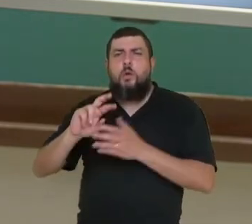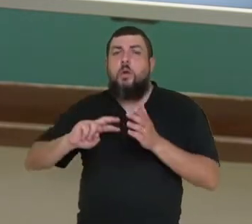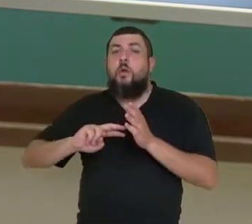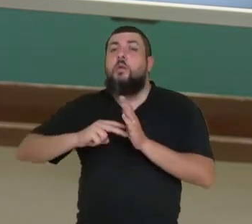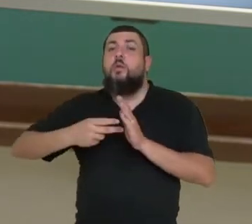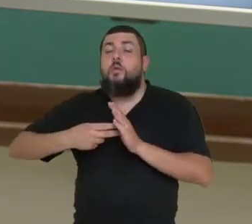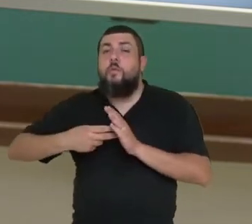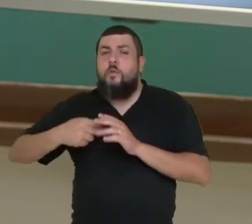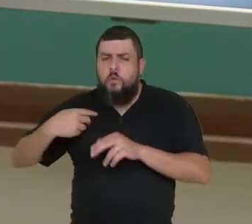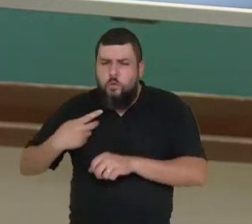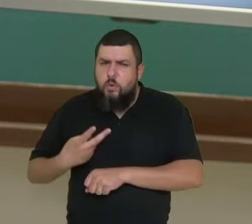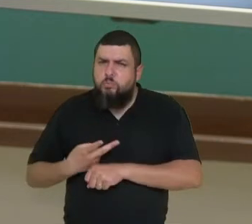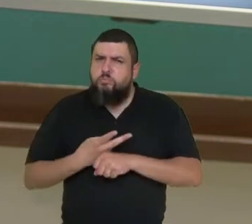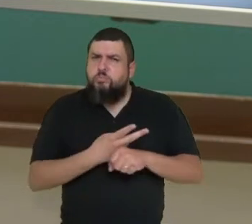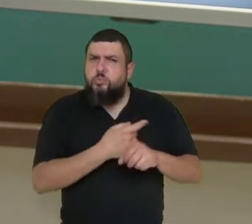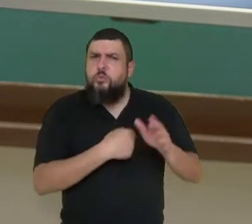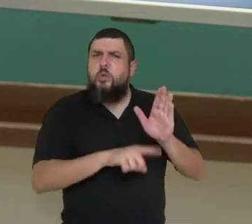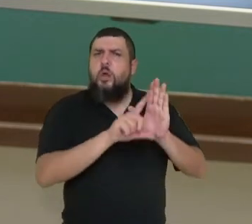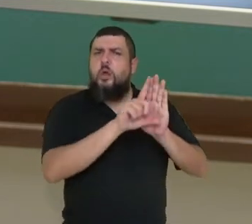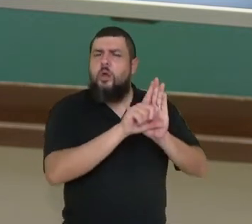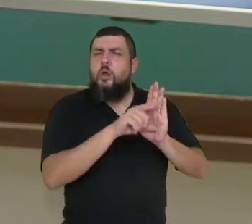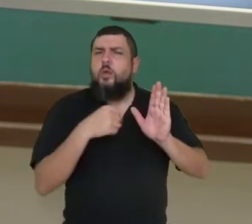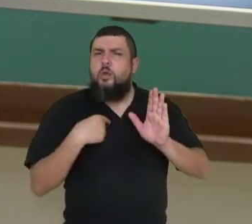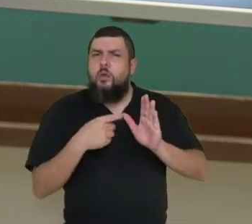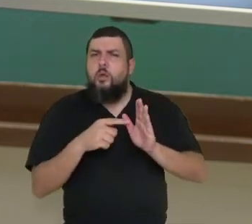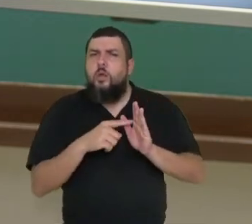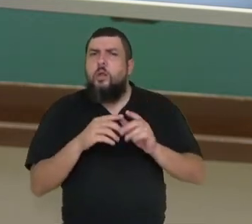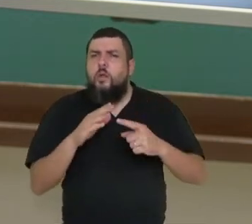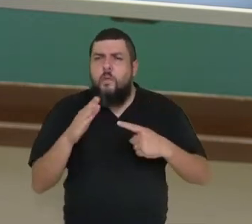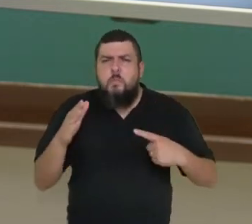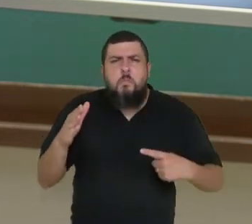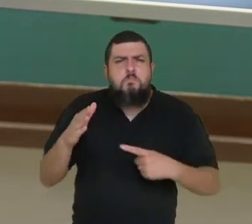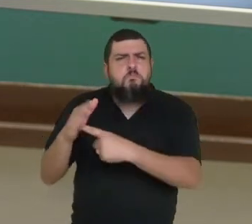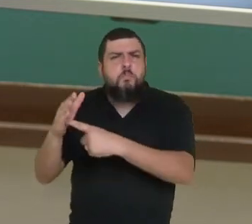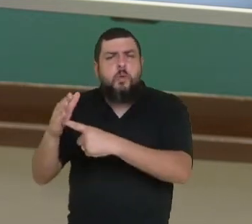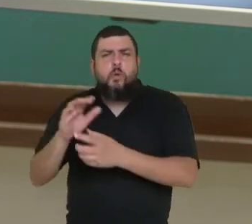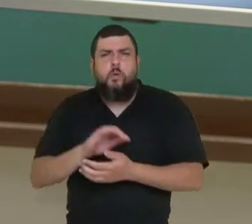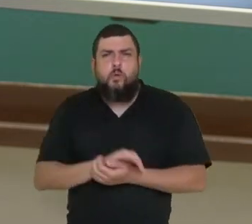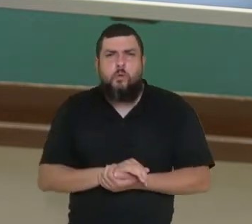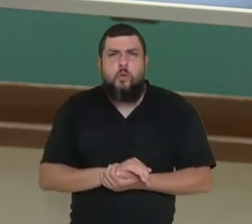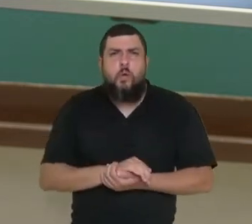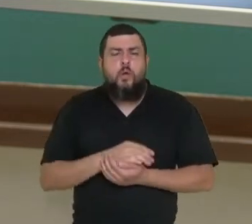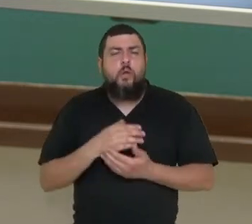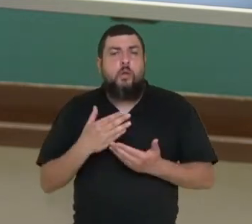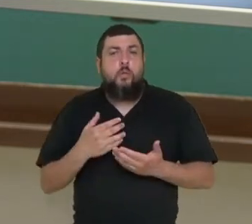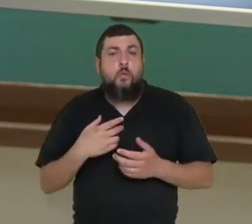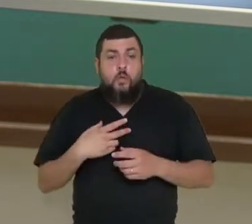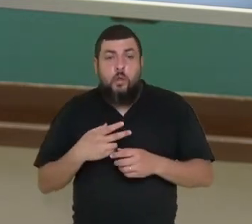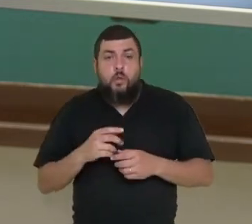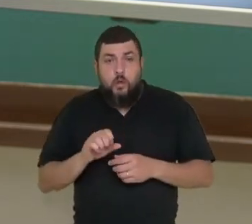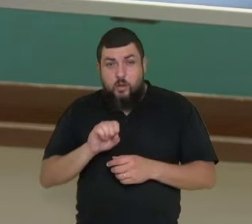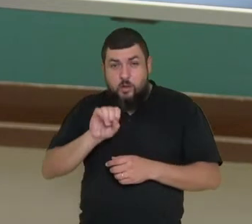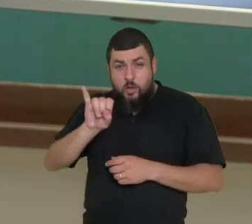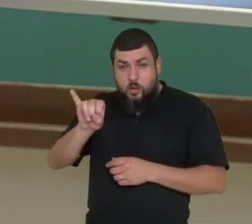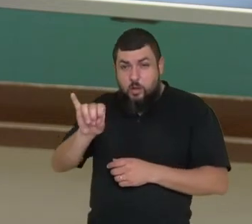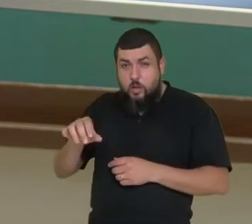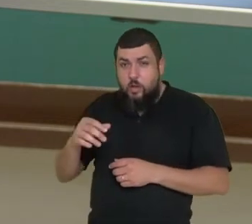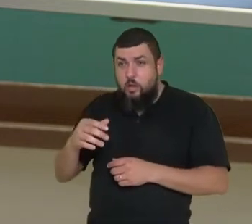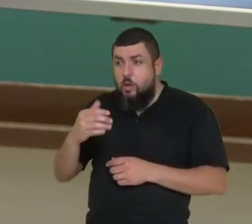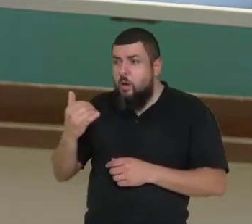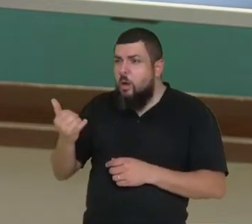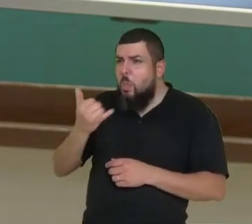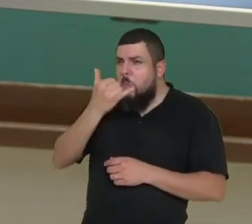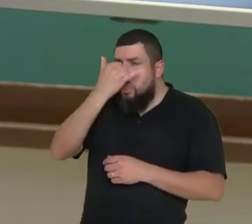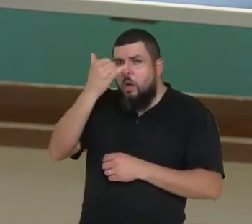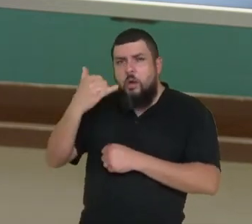meios legais, ao judiciário, se for preciso, às demais instâncias do judiciário, caso você não tenha